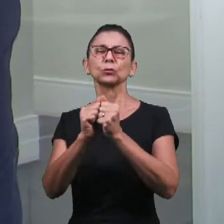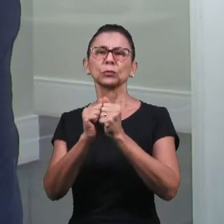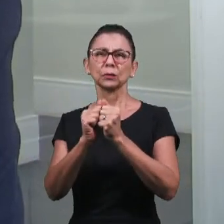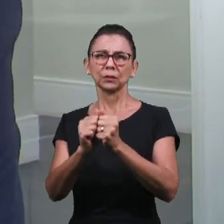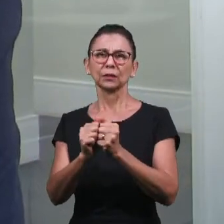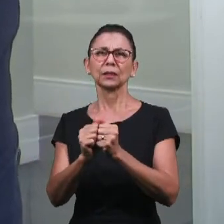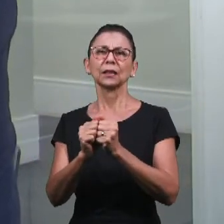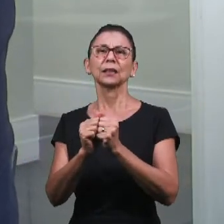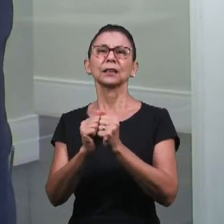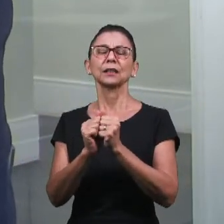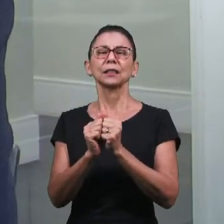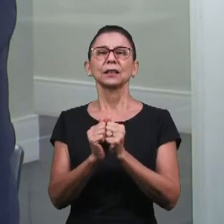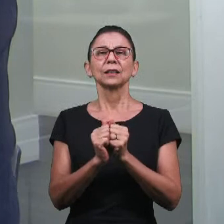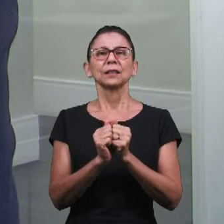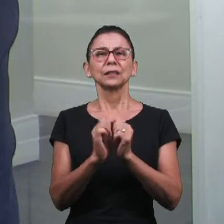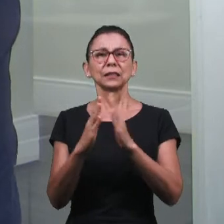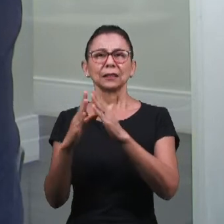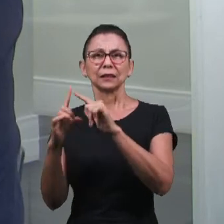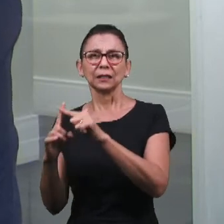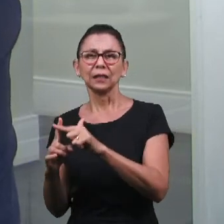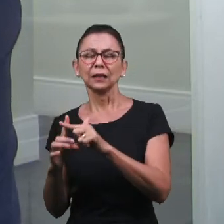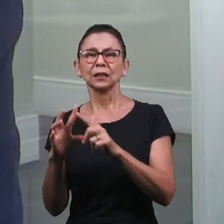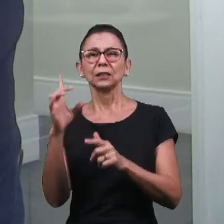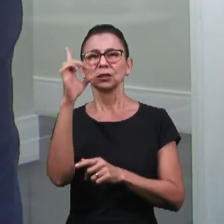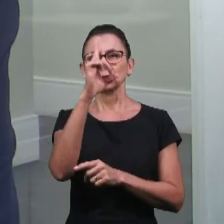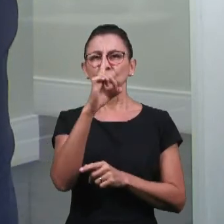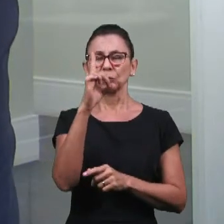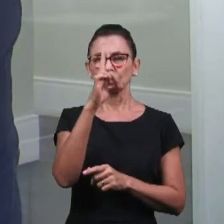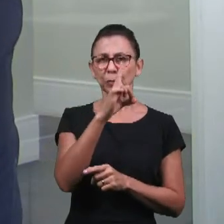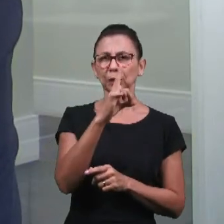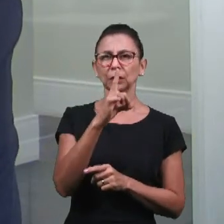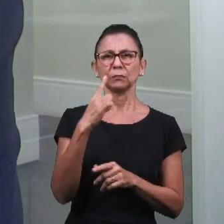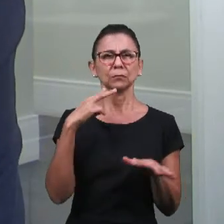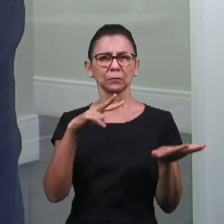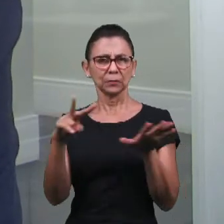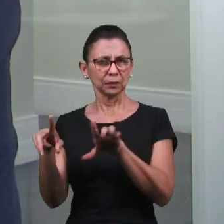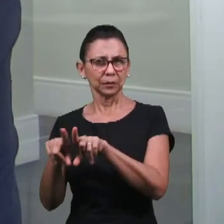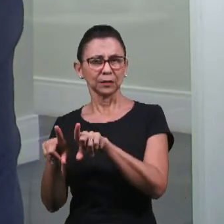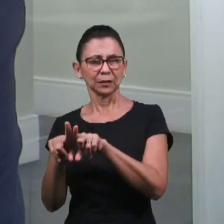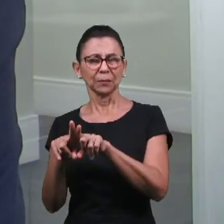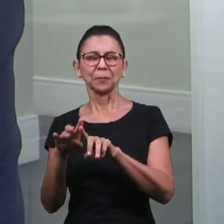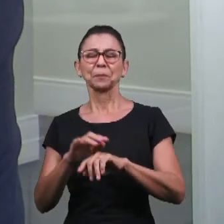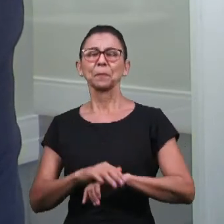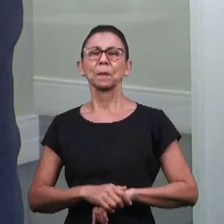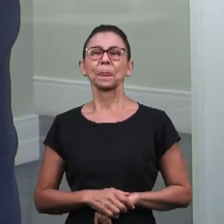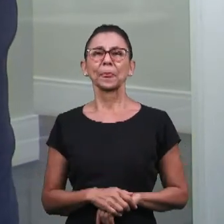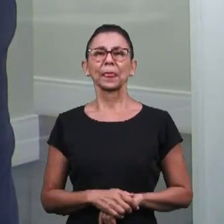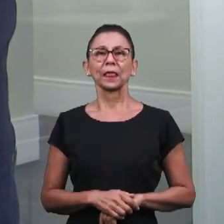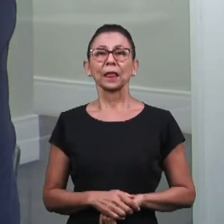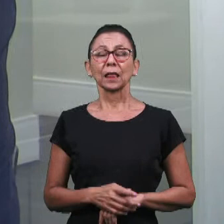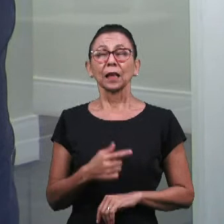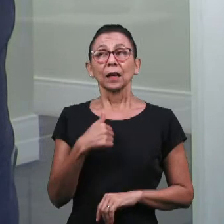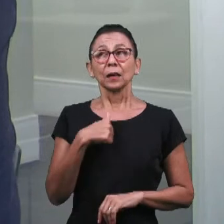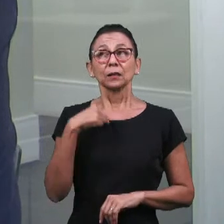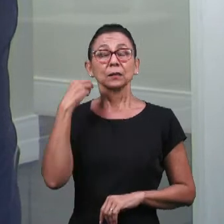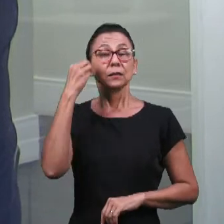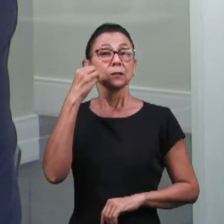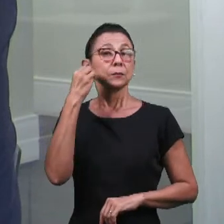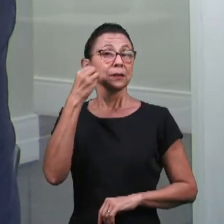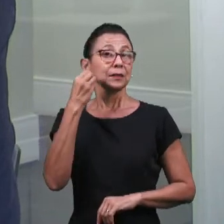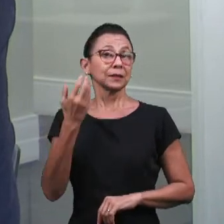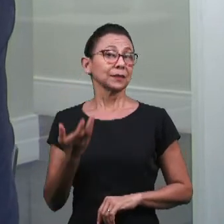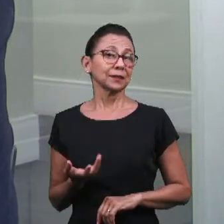também, mas no domingo ia a família toda. Esta é minha alegria. Mas a grande experiência que eu tive